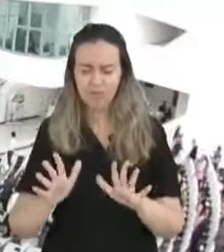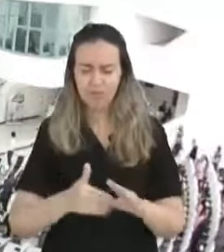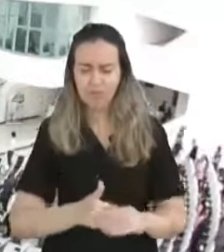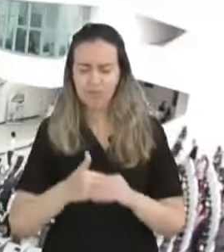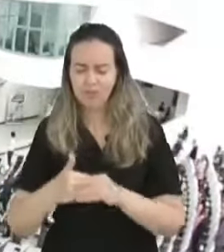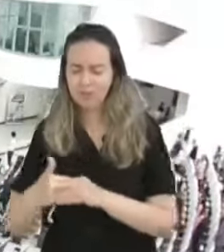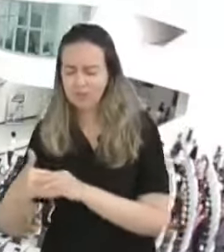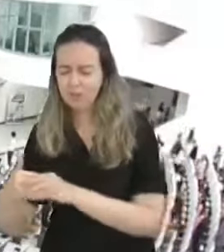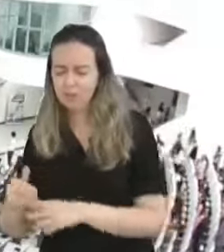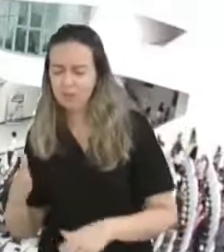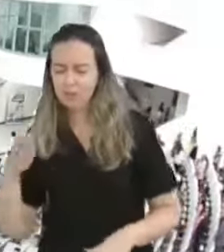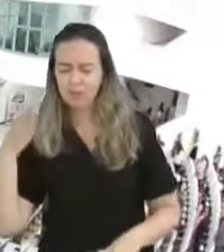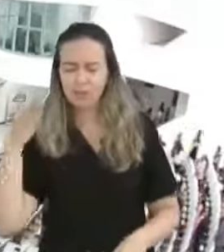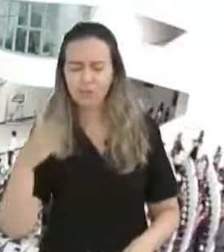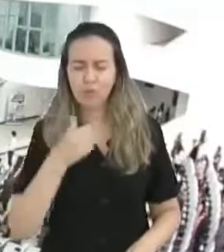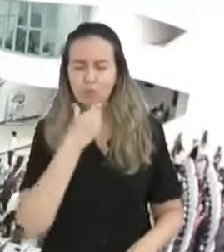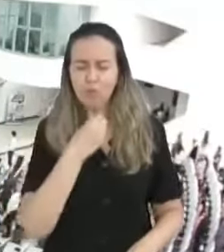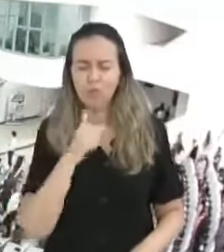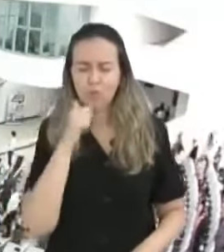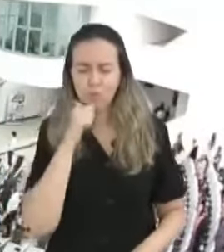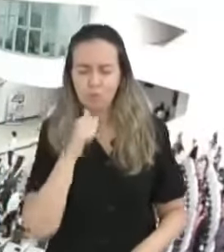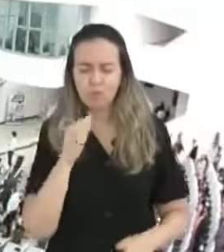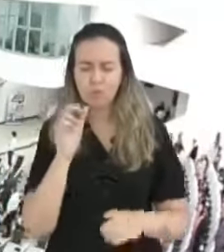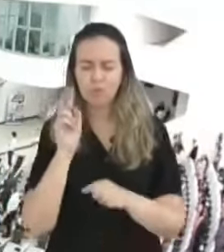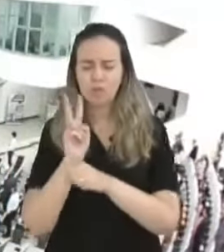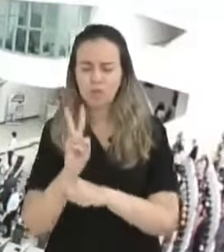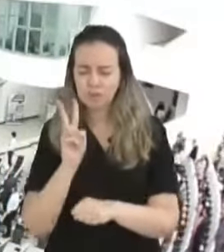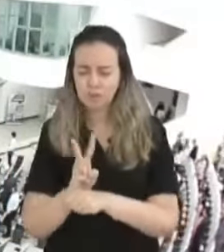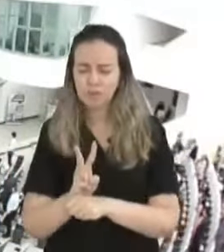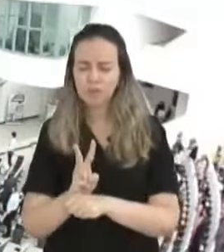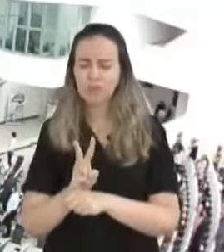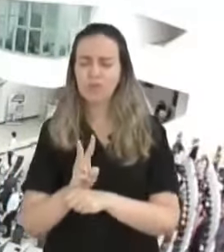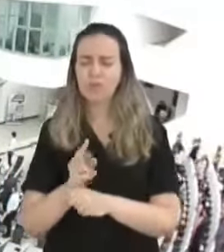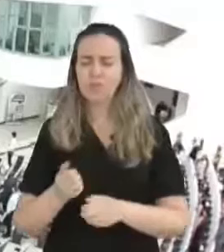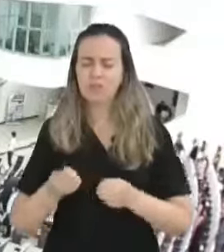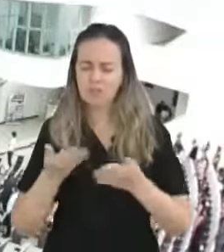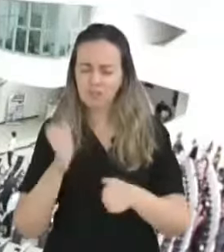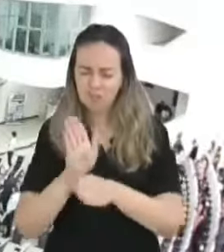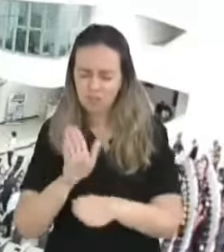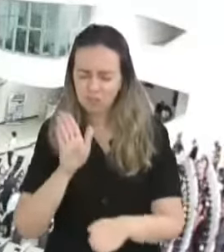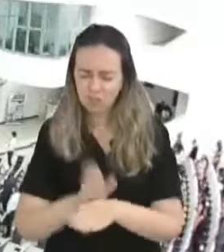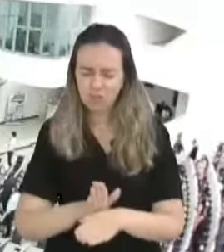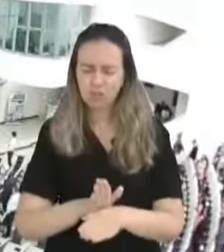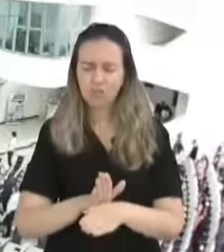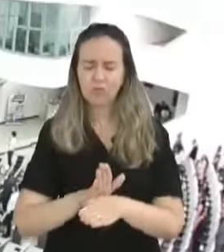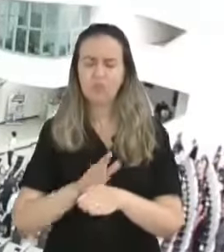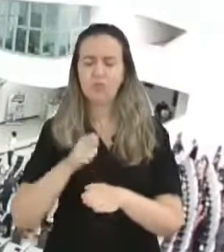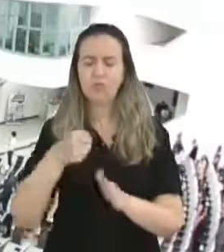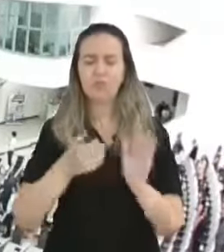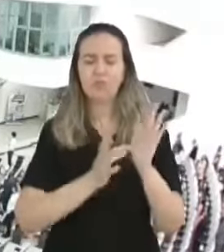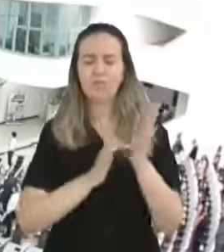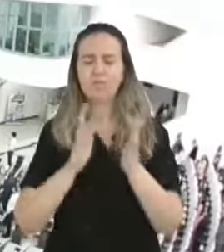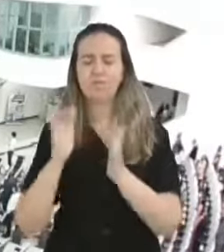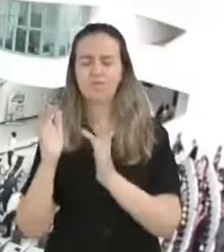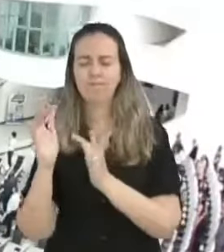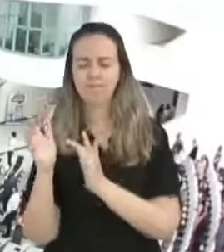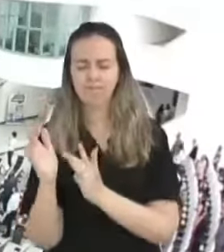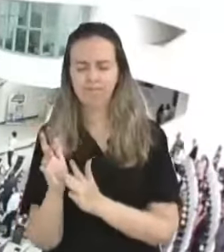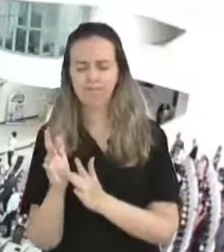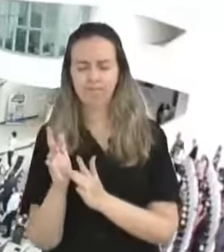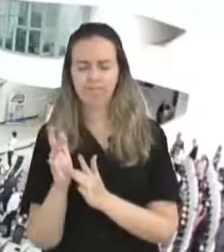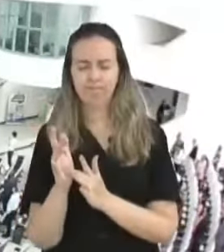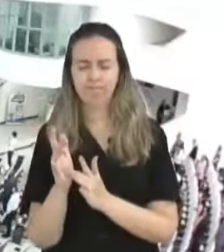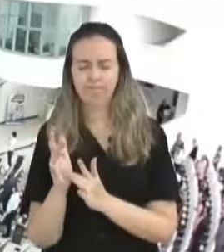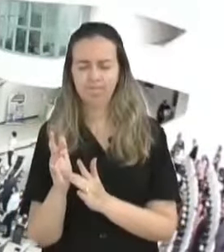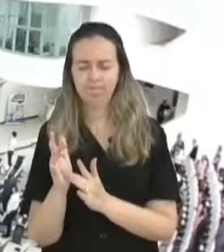planos na vida desta tua serva. Renova, Senhor, agora. Em nome de Jesus Cristo. Para